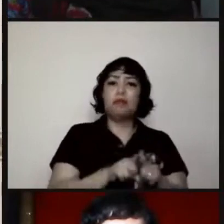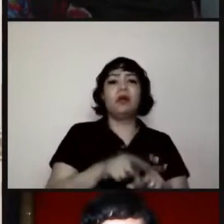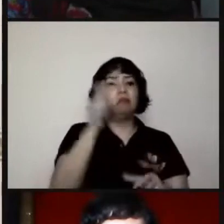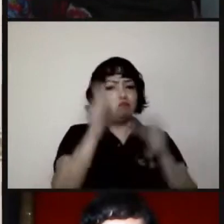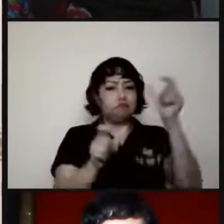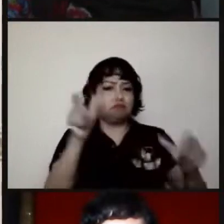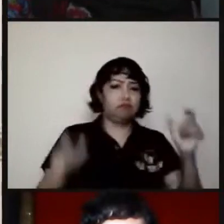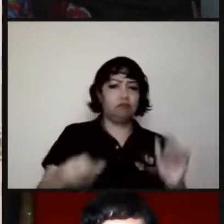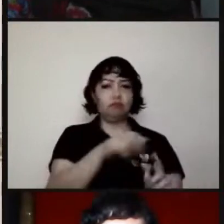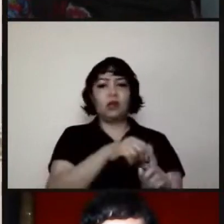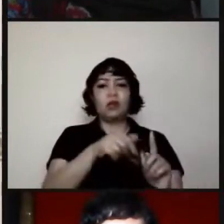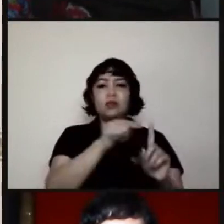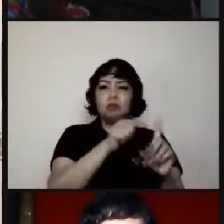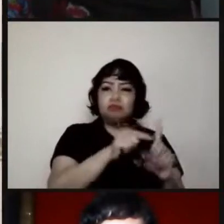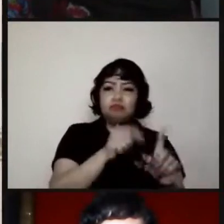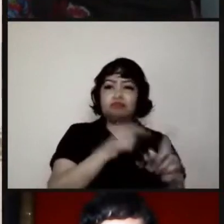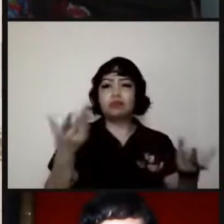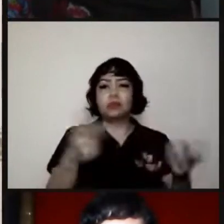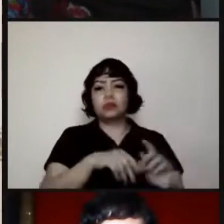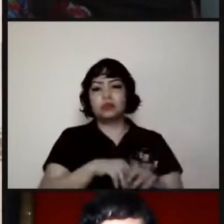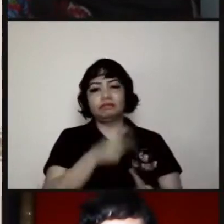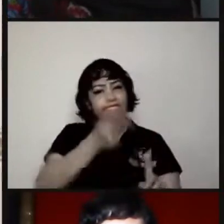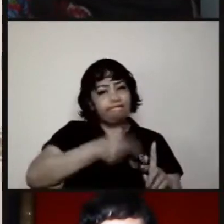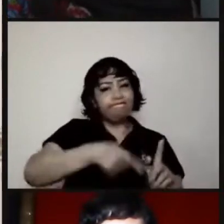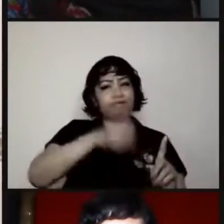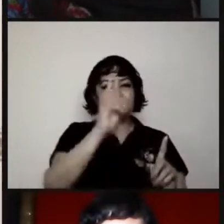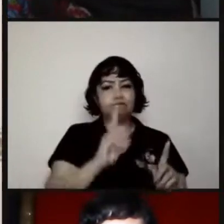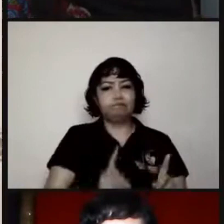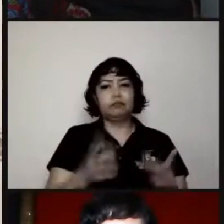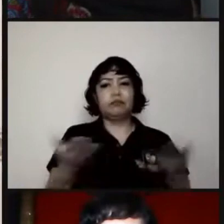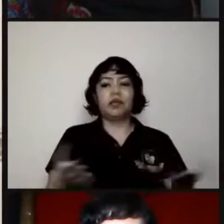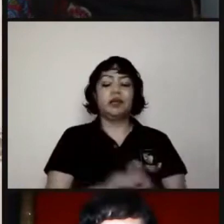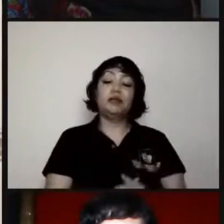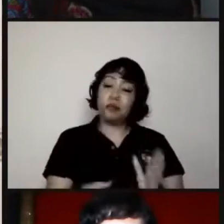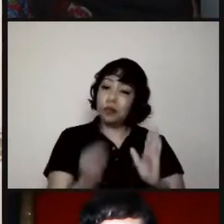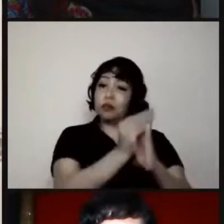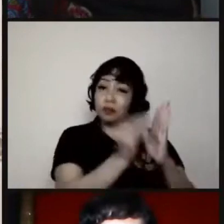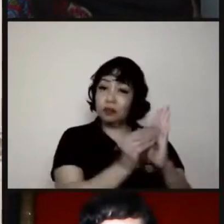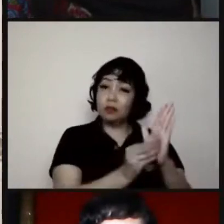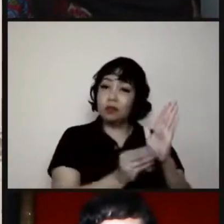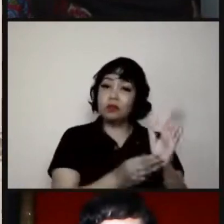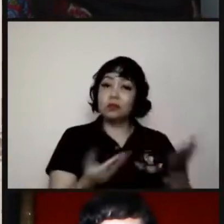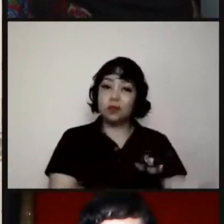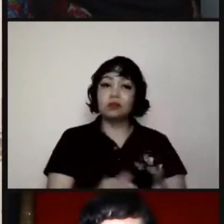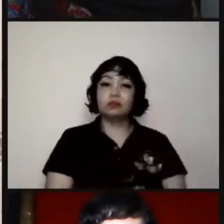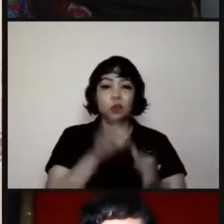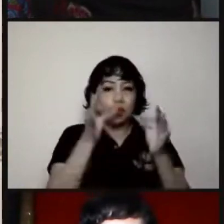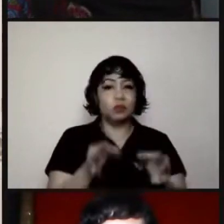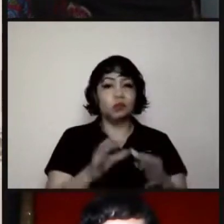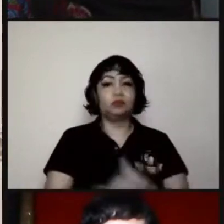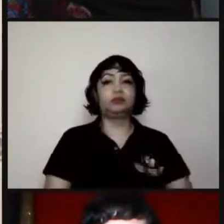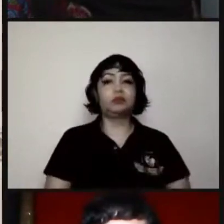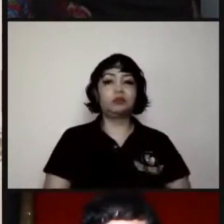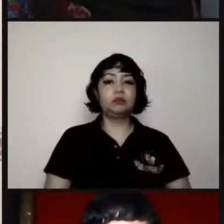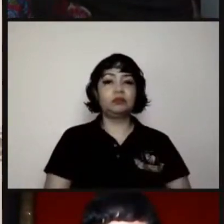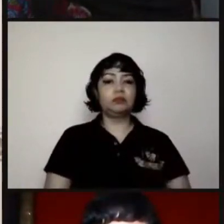Libras Então centralizada à direita, e Ivni isso Matos fica, né, abaixo à direita. registrado com certeza. Eu acho